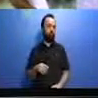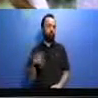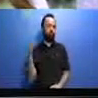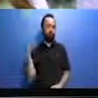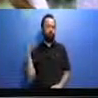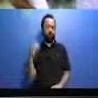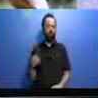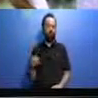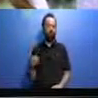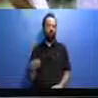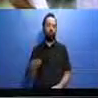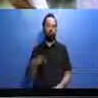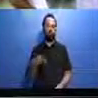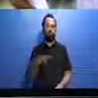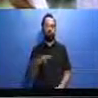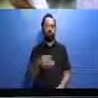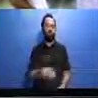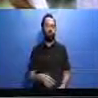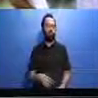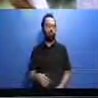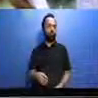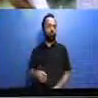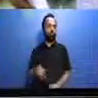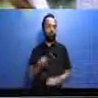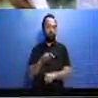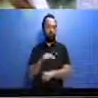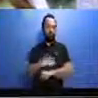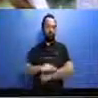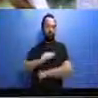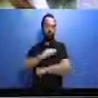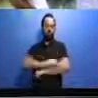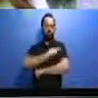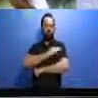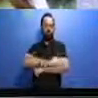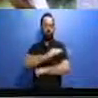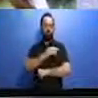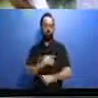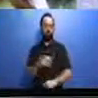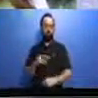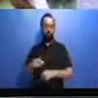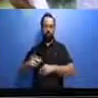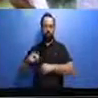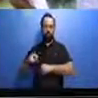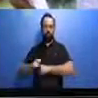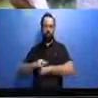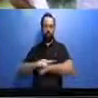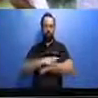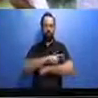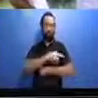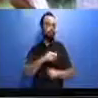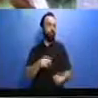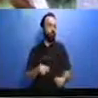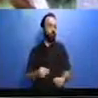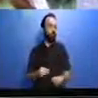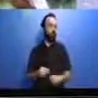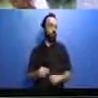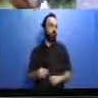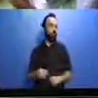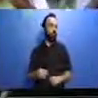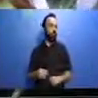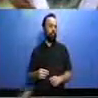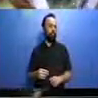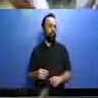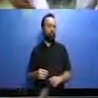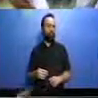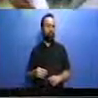exemplo de um tubarão-baleia. Anfíbio, um sapo. Réptil, lagarto teiu, ou também